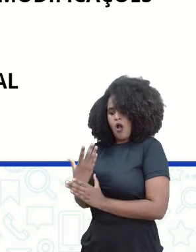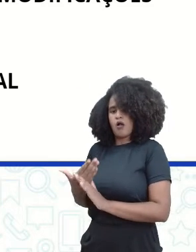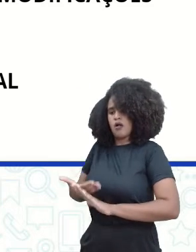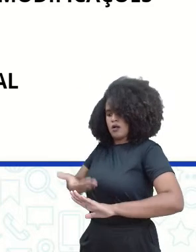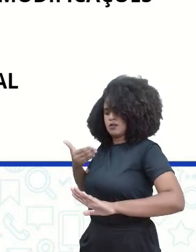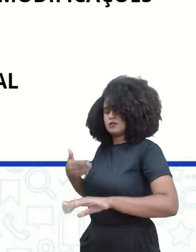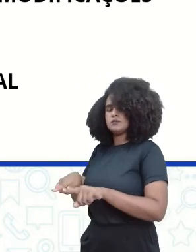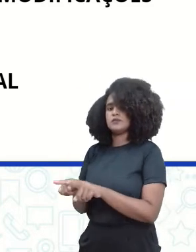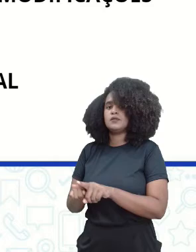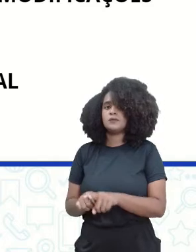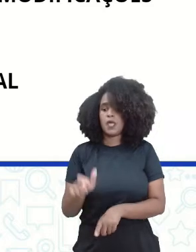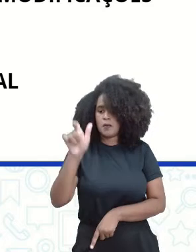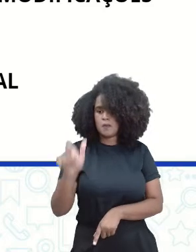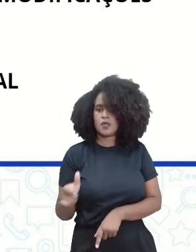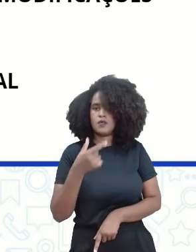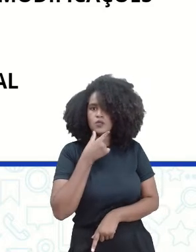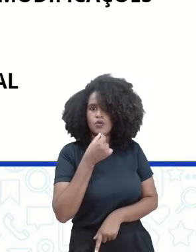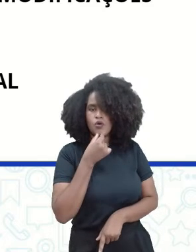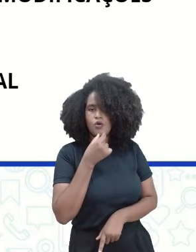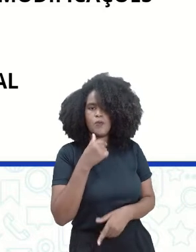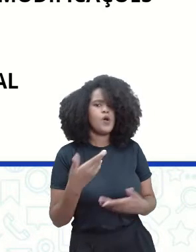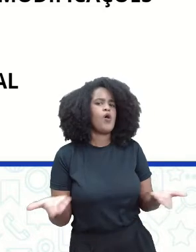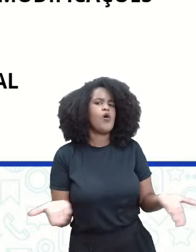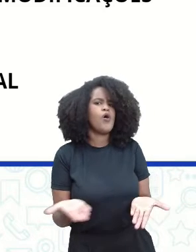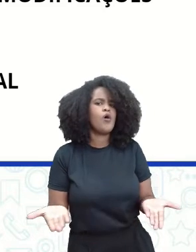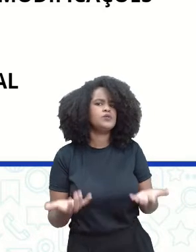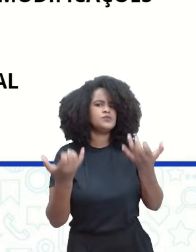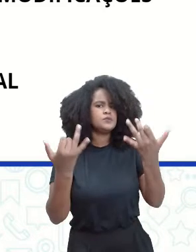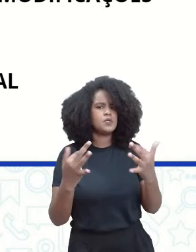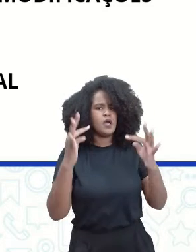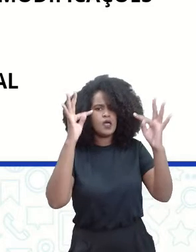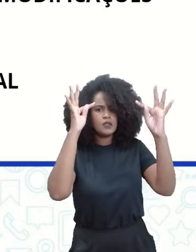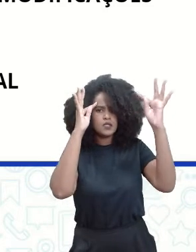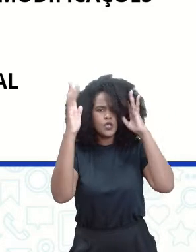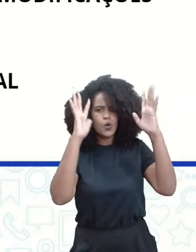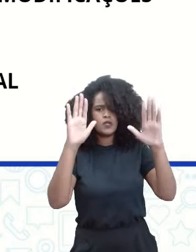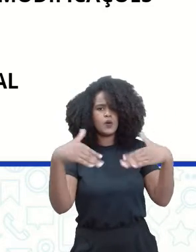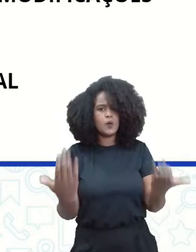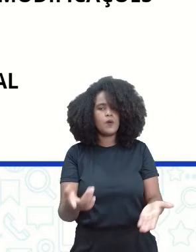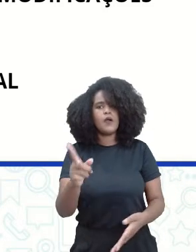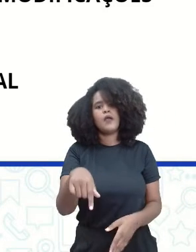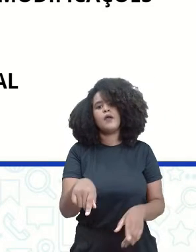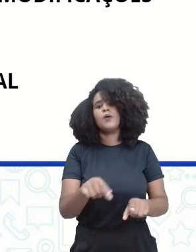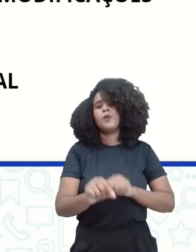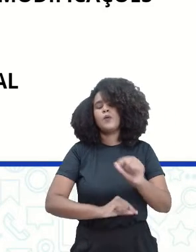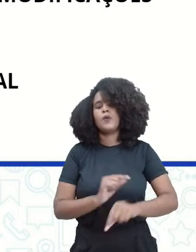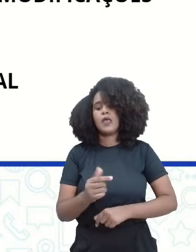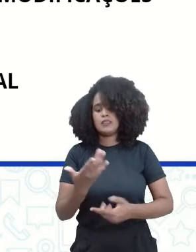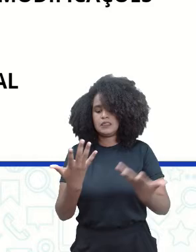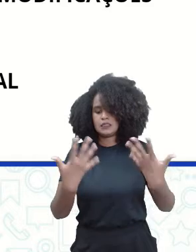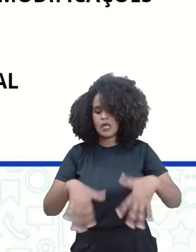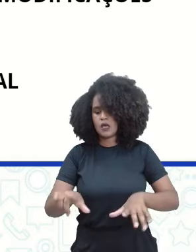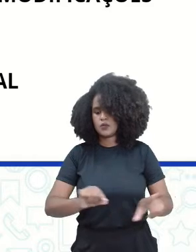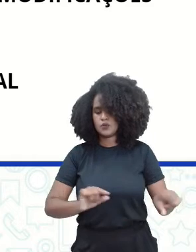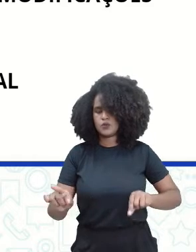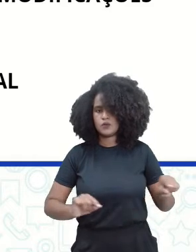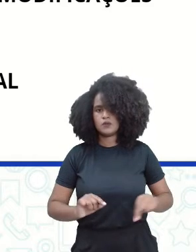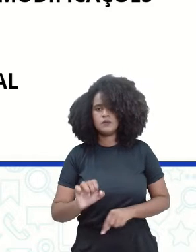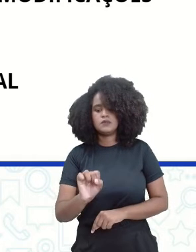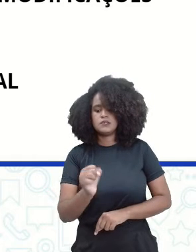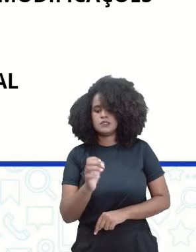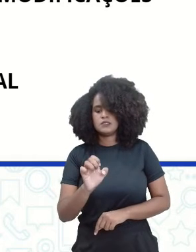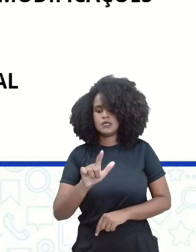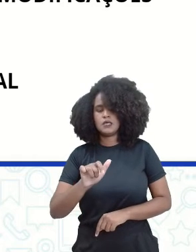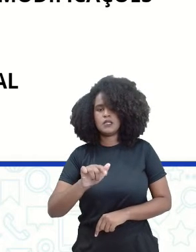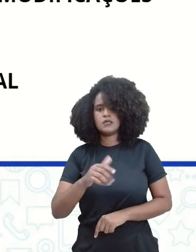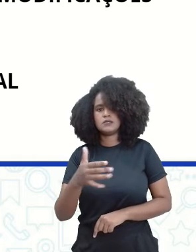Darwin, a grande, vamos dizer assim, o que a gente vai falar das grandes teorias dele? É seleção natural. Então, toda vez que a gente fala de seleção natural, que